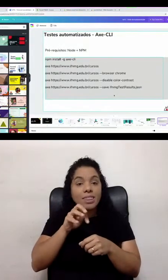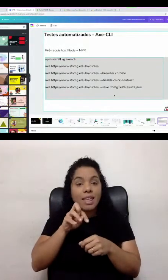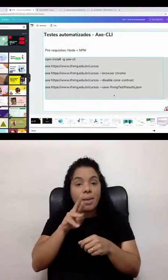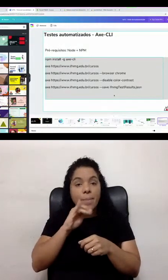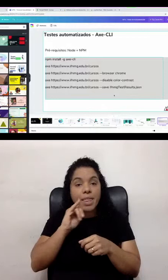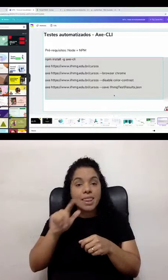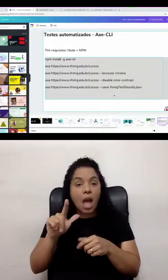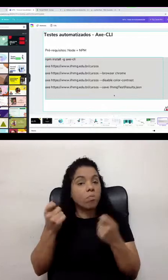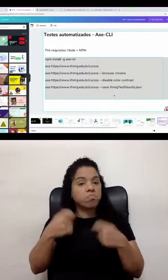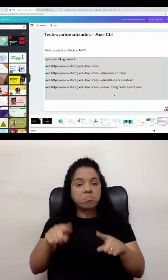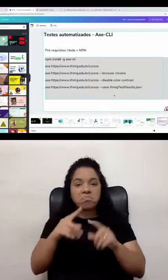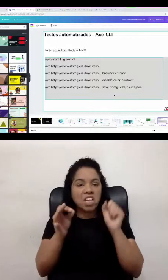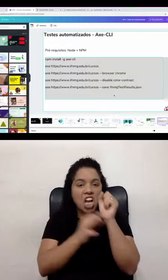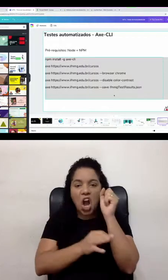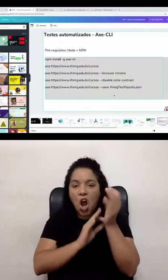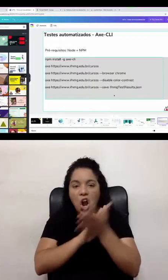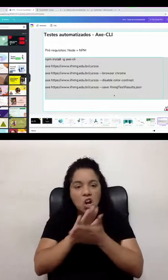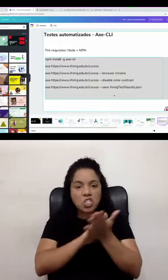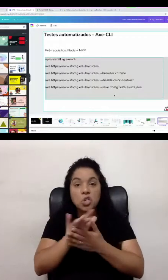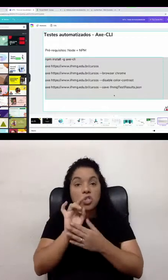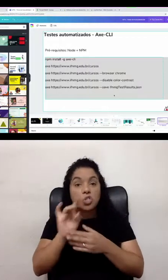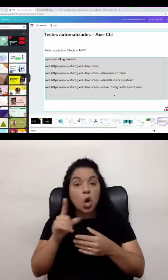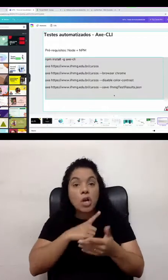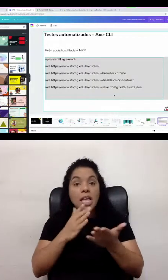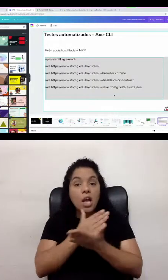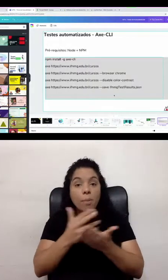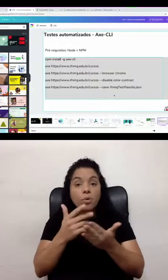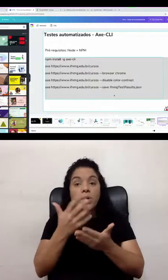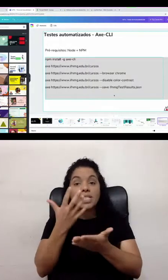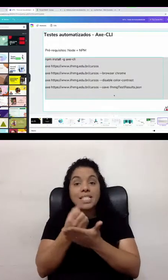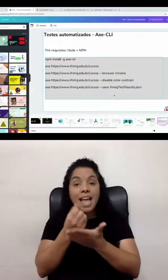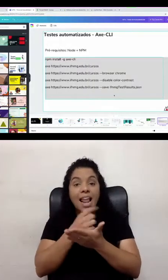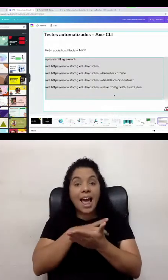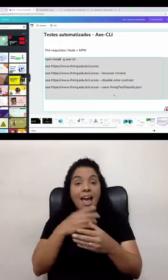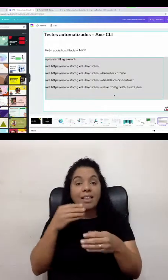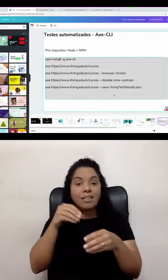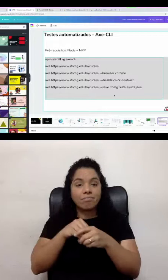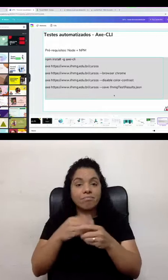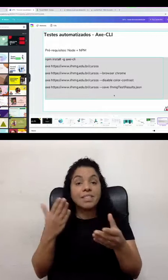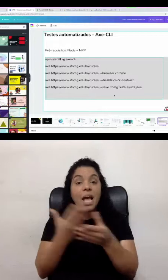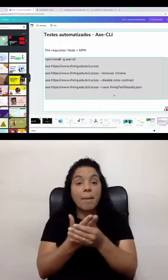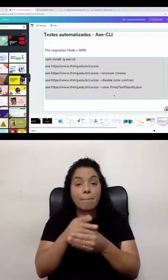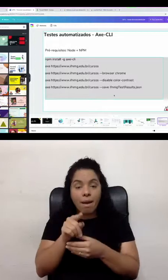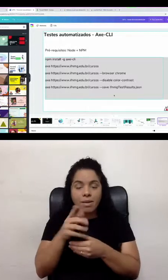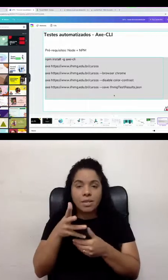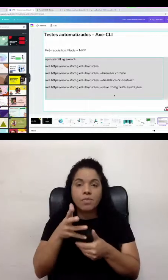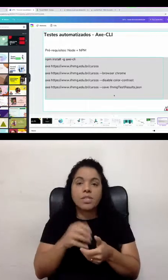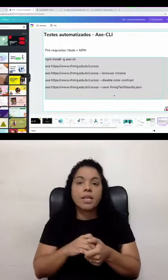ter código nenhum, você só precisa ter algumas coisas instaladas na pasta onde você